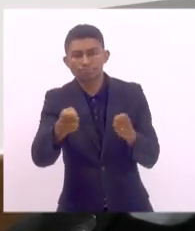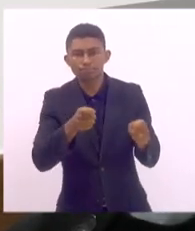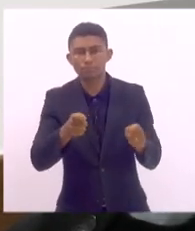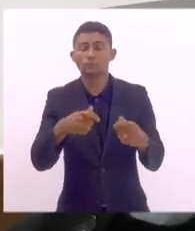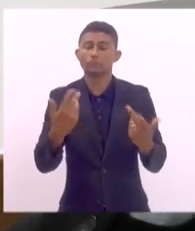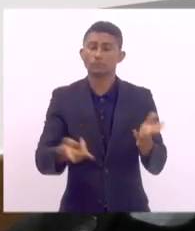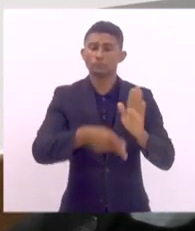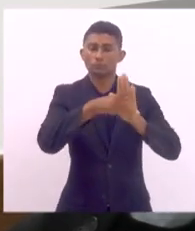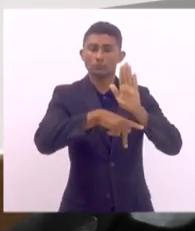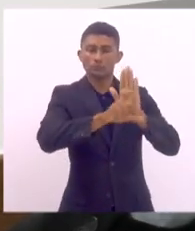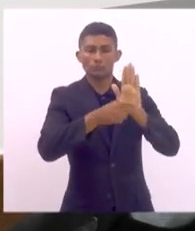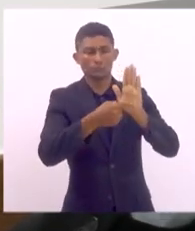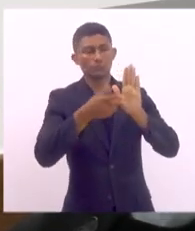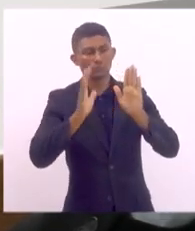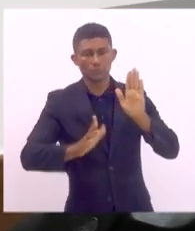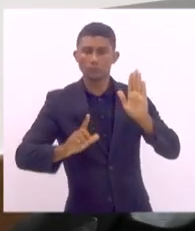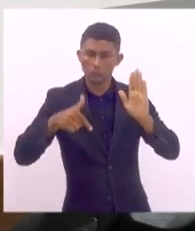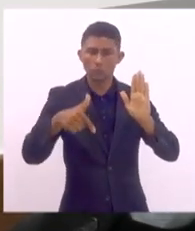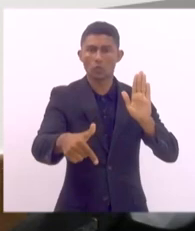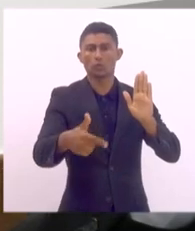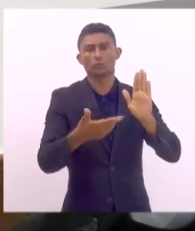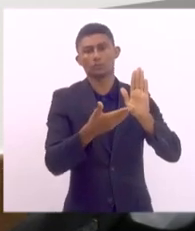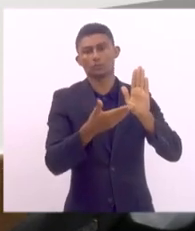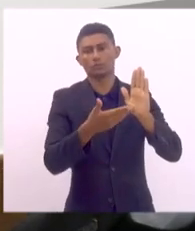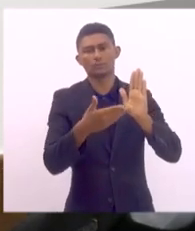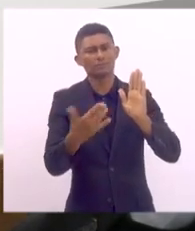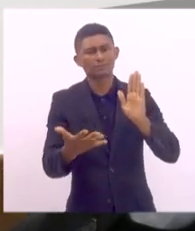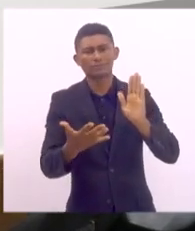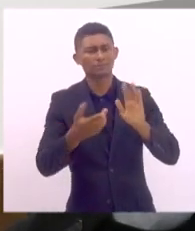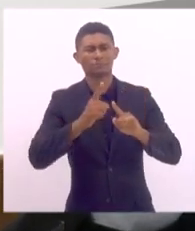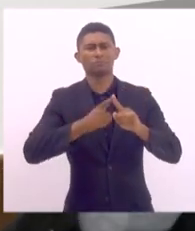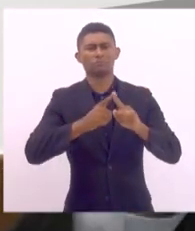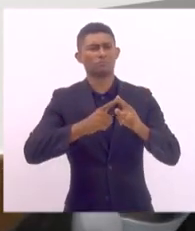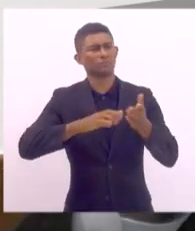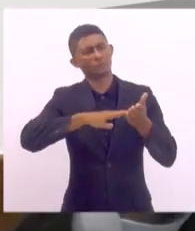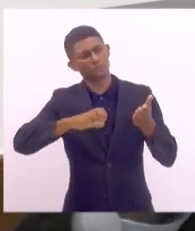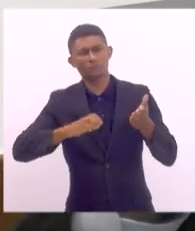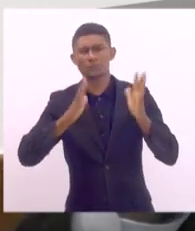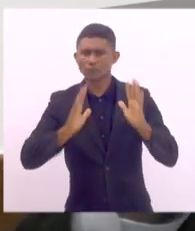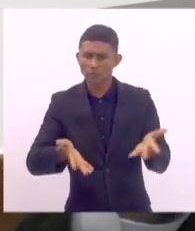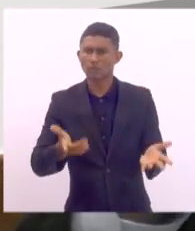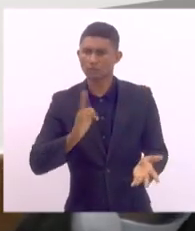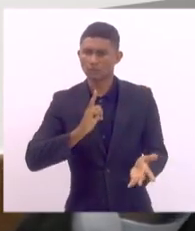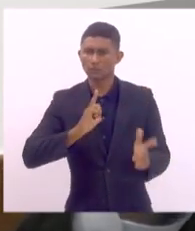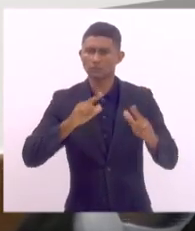projeto em si já está em prática, então não teria por que vetar uma coisa que já está em prática.